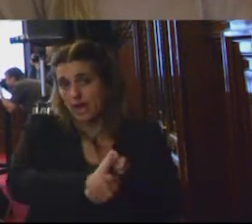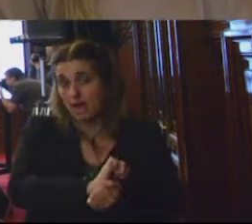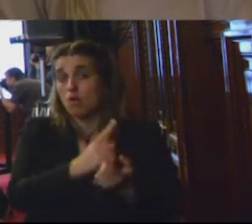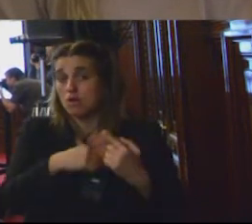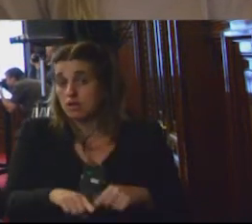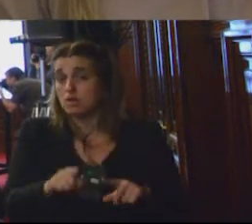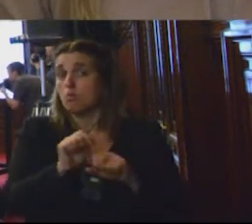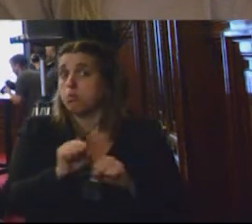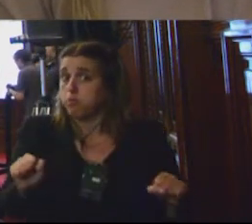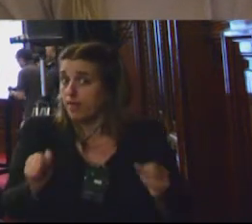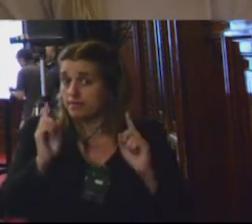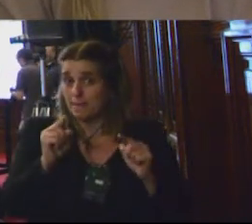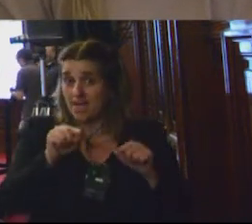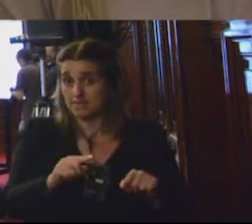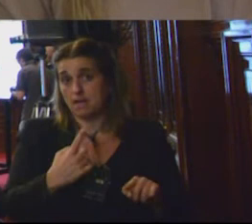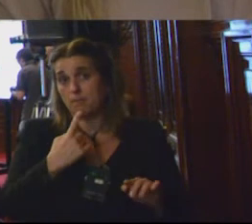surge,